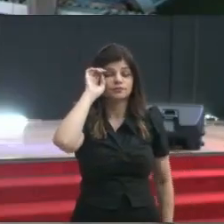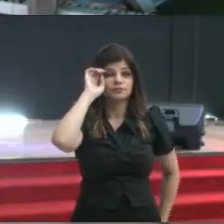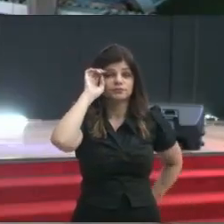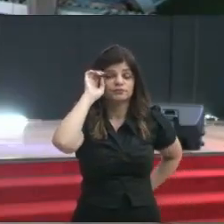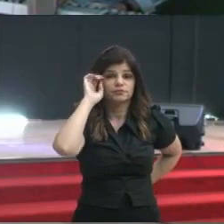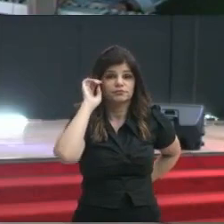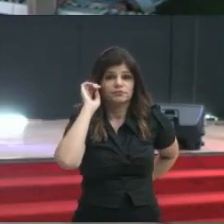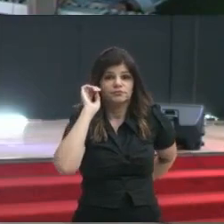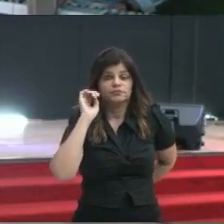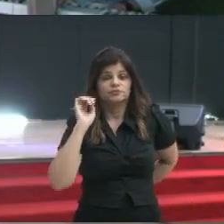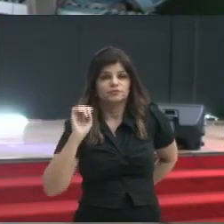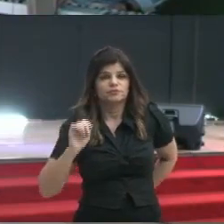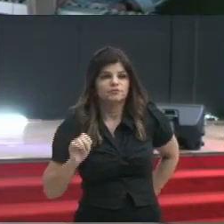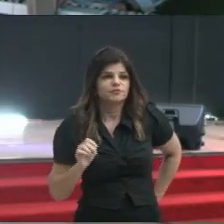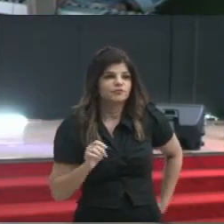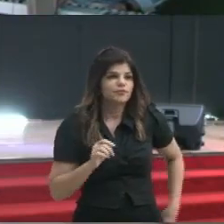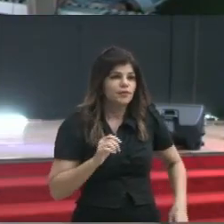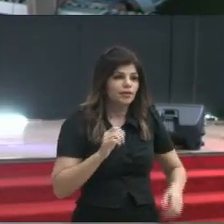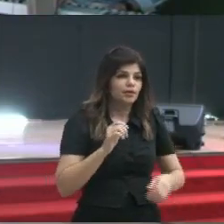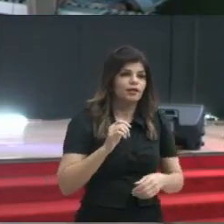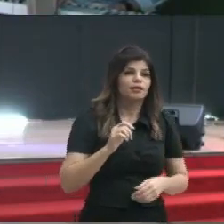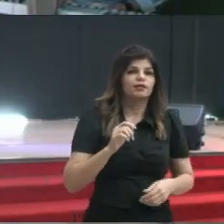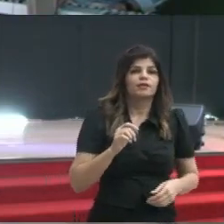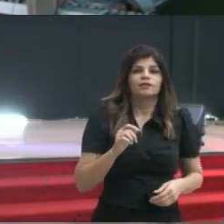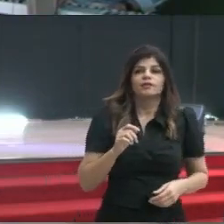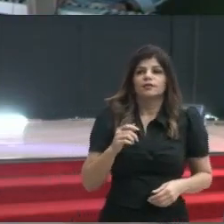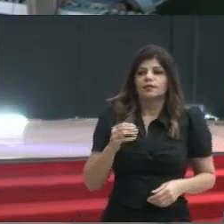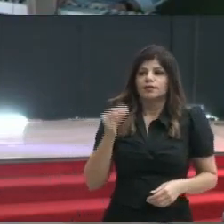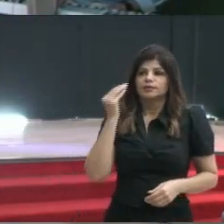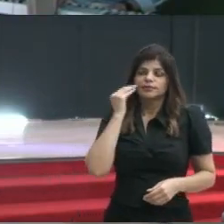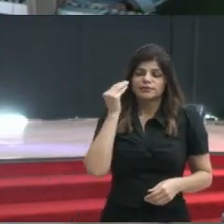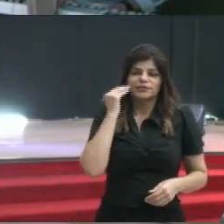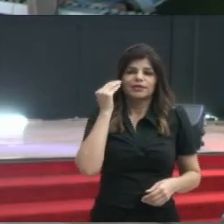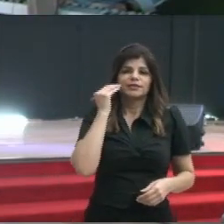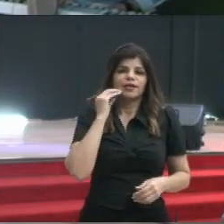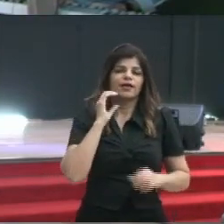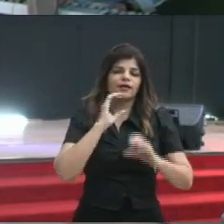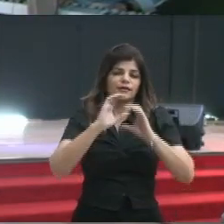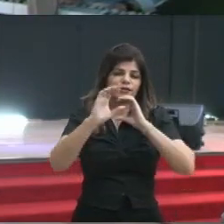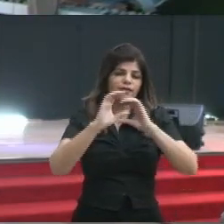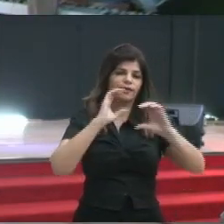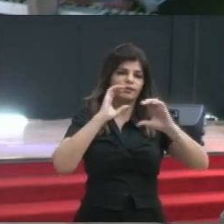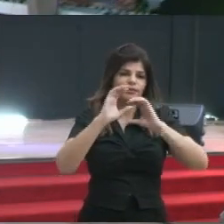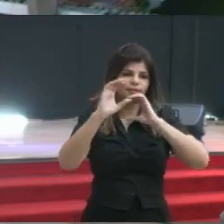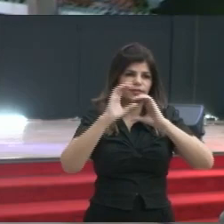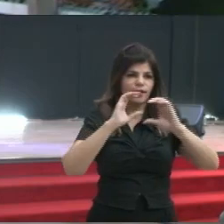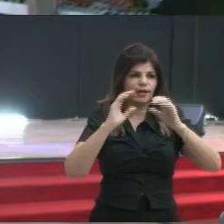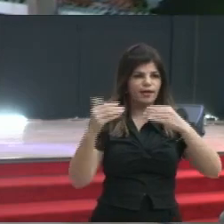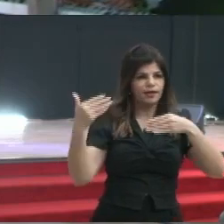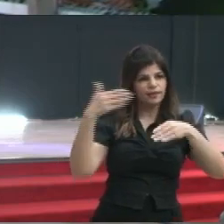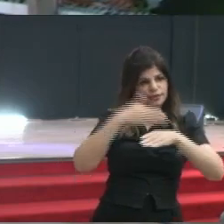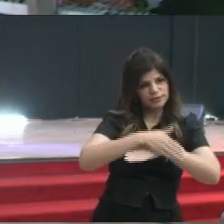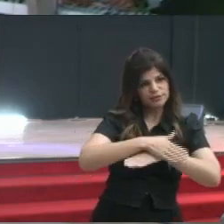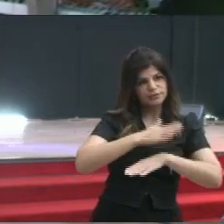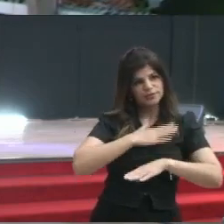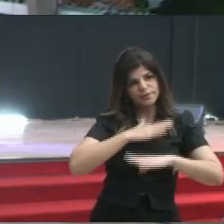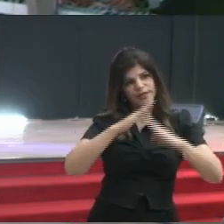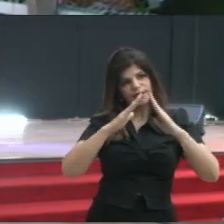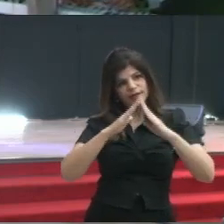Será que nós conseguimos cantar aquele hino, entra na minha casa, entra na minha vida? Dê uma mais forte, mais forte, mais forte.